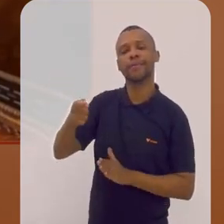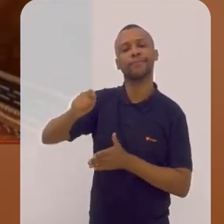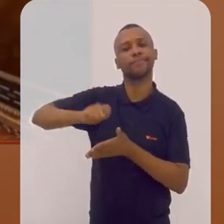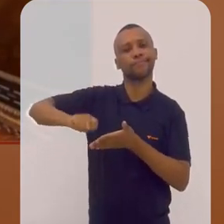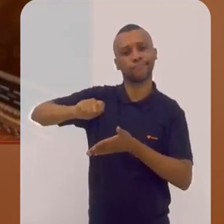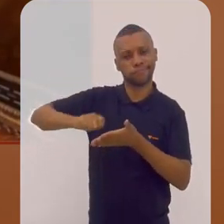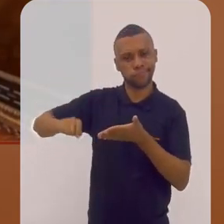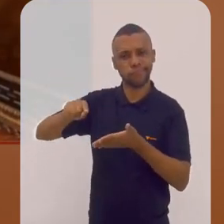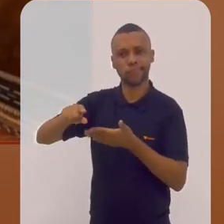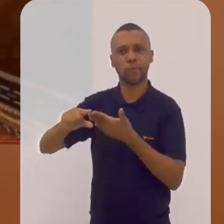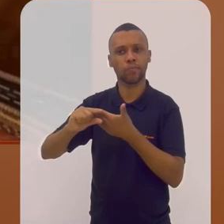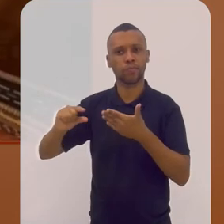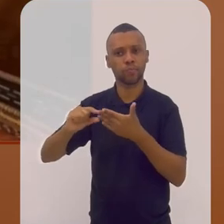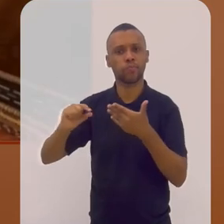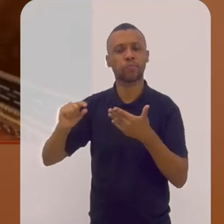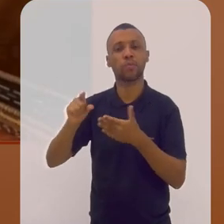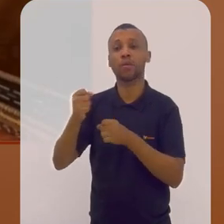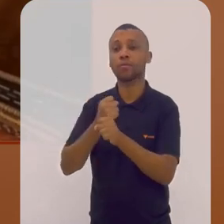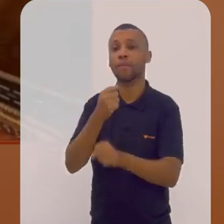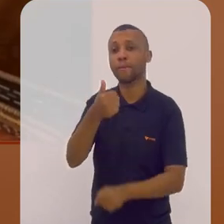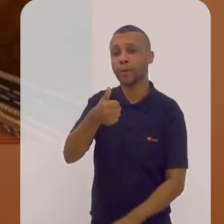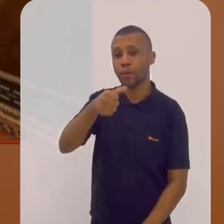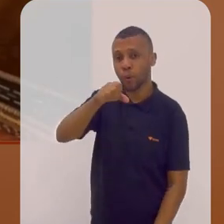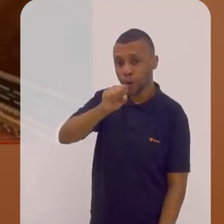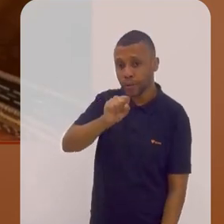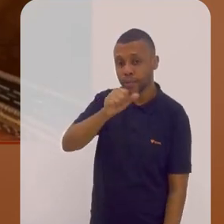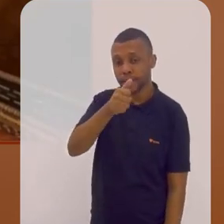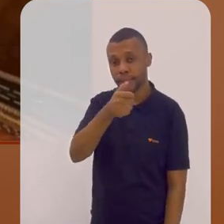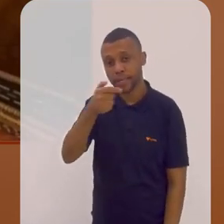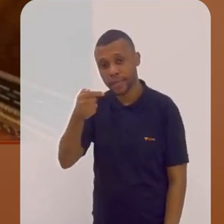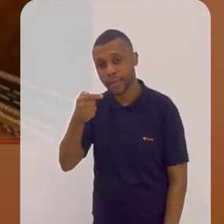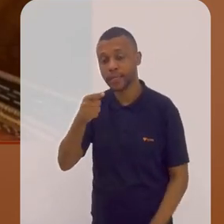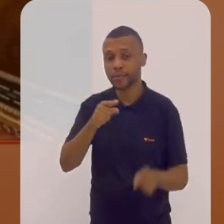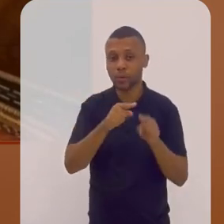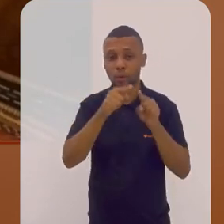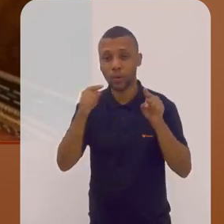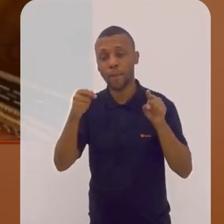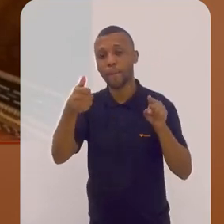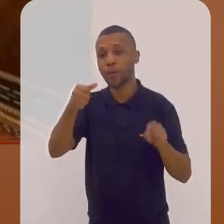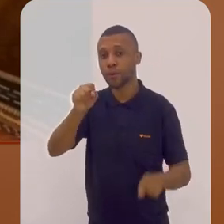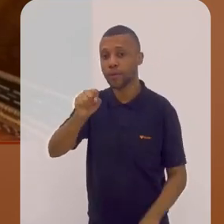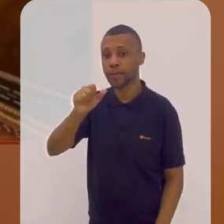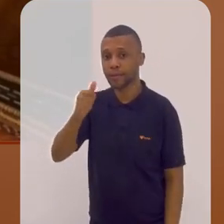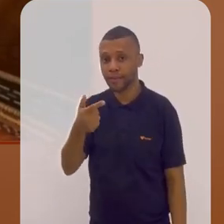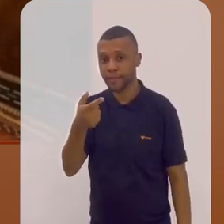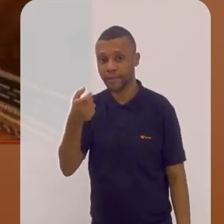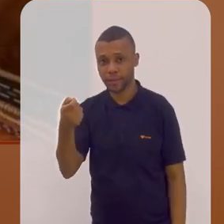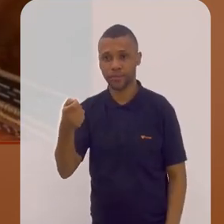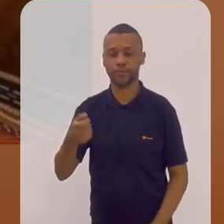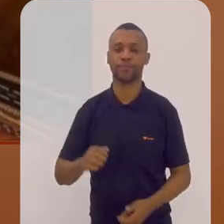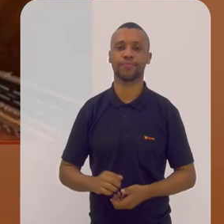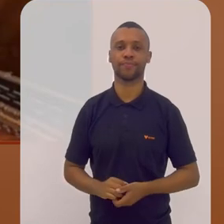foi recolhido por Espix e Vomácios entre 1817 e 1820.